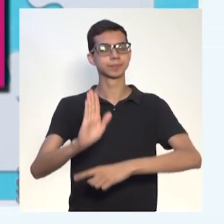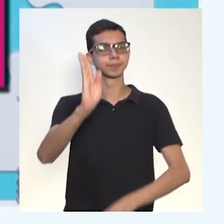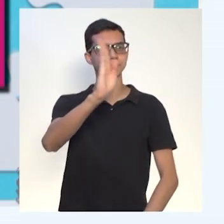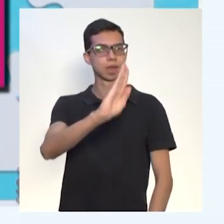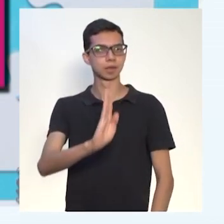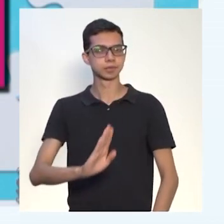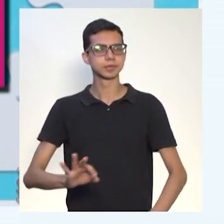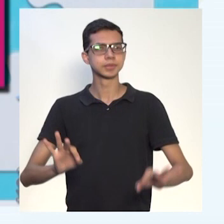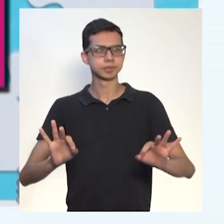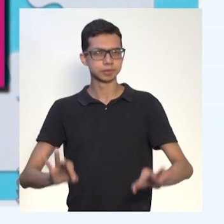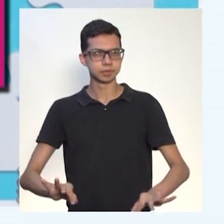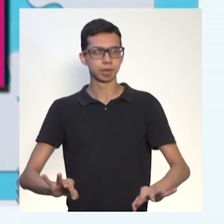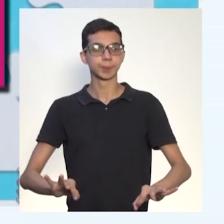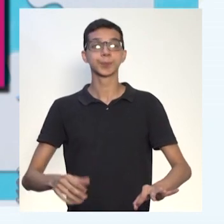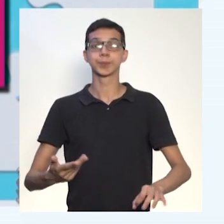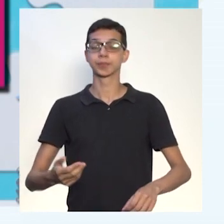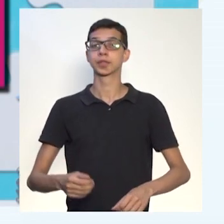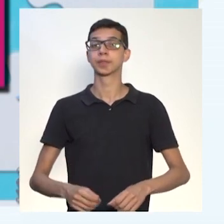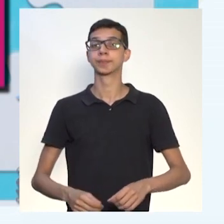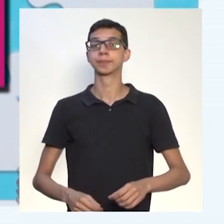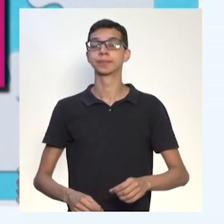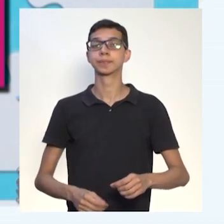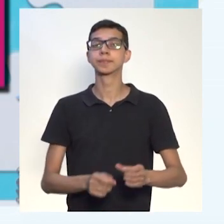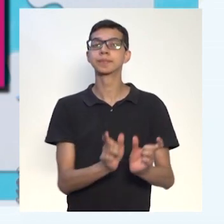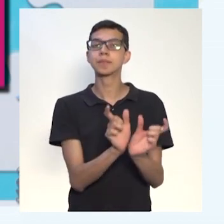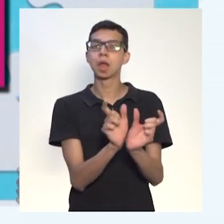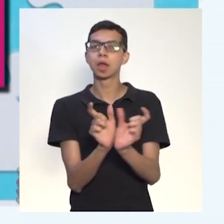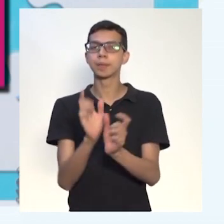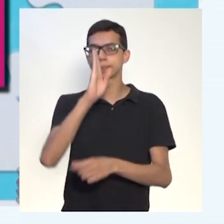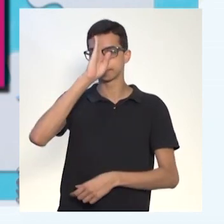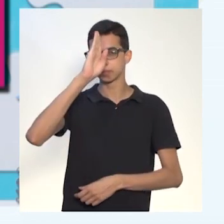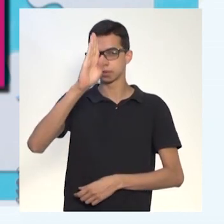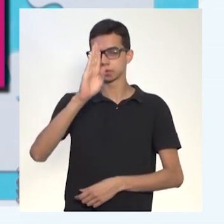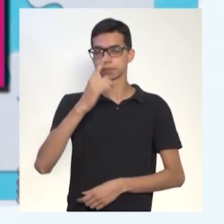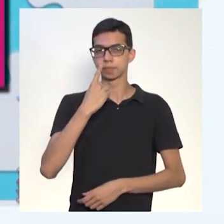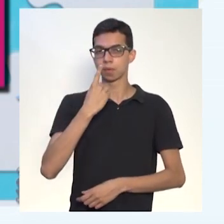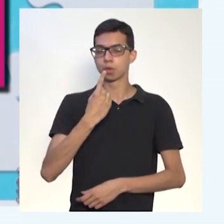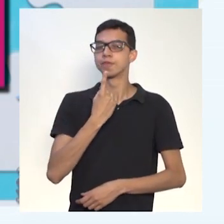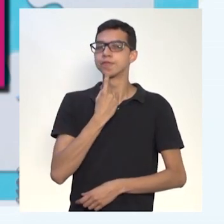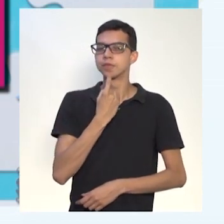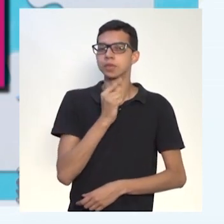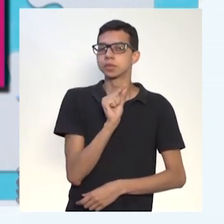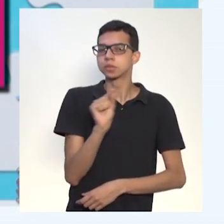As palavras-chave estão ali grifadas. Identifiquei um problema, qual é? Poucos brasileiros